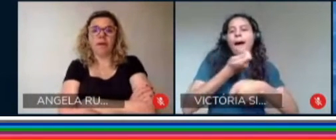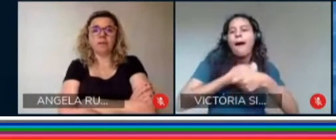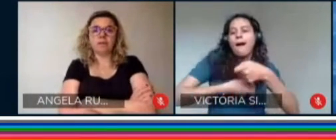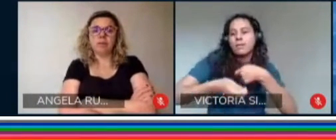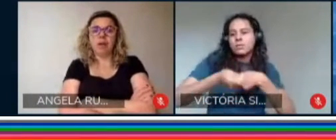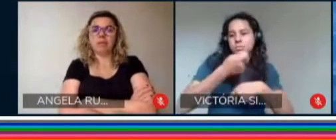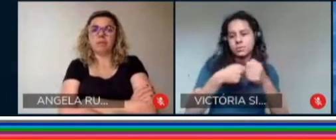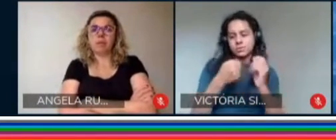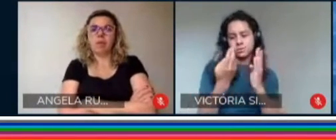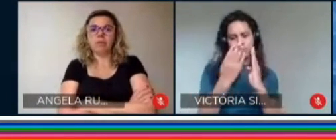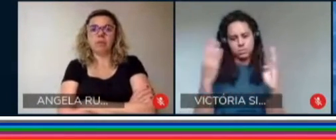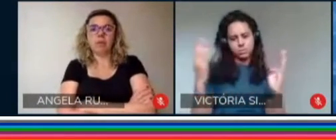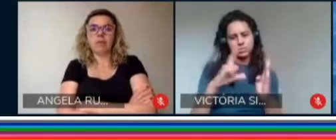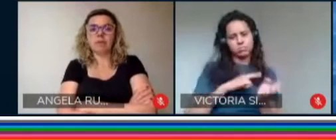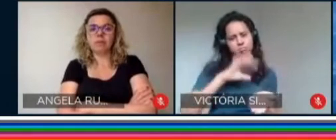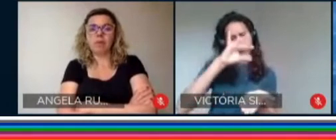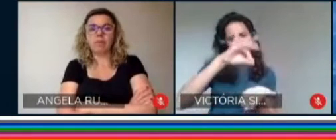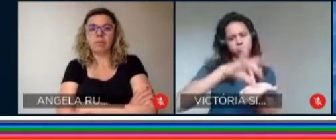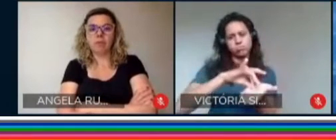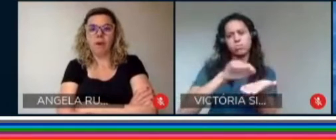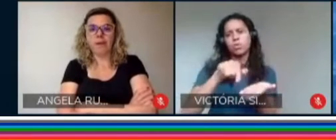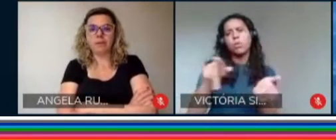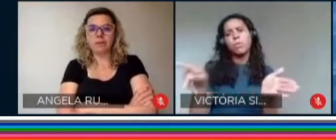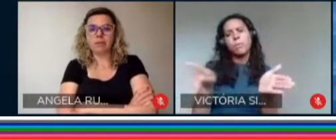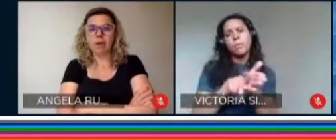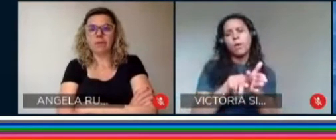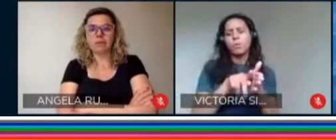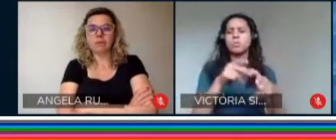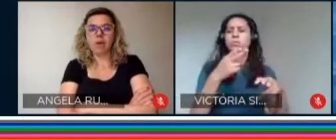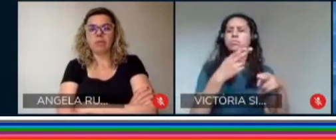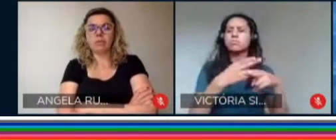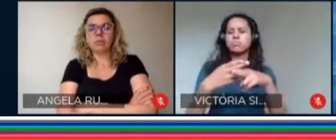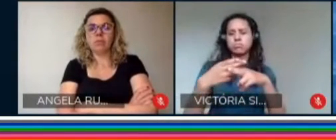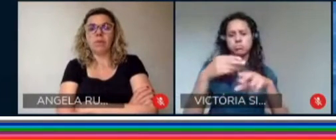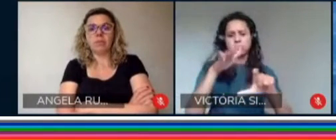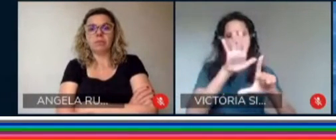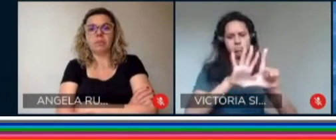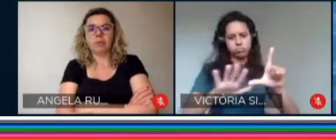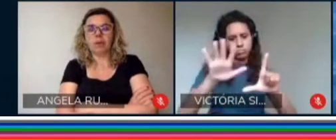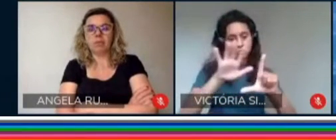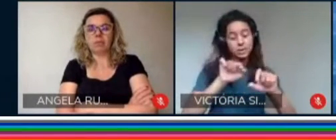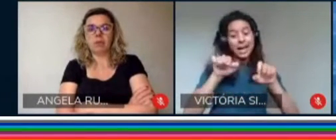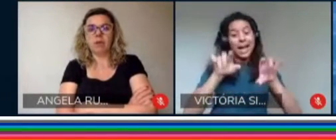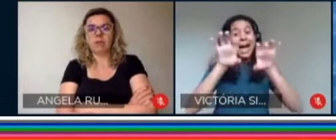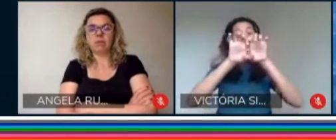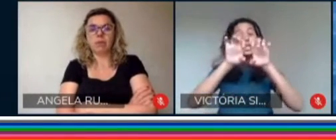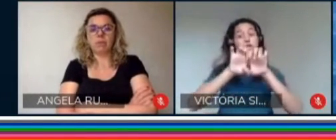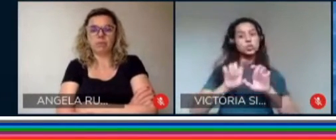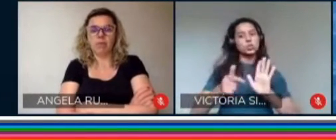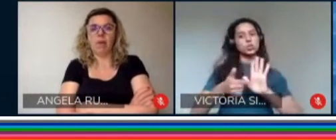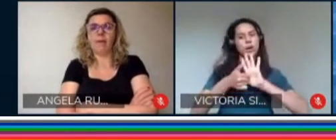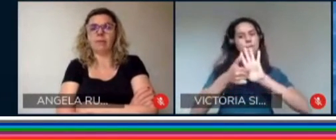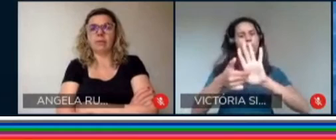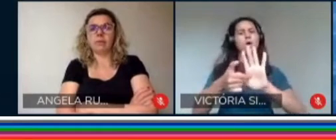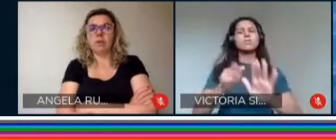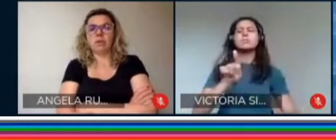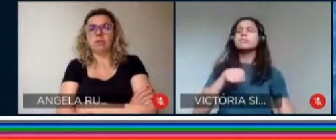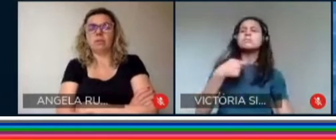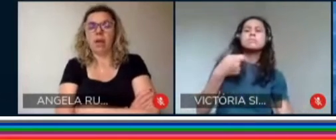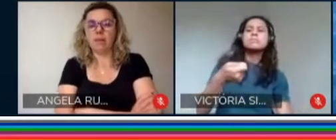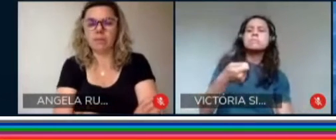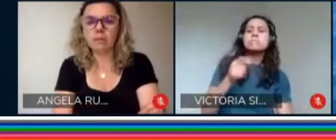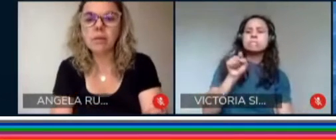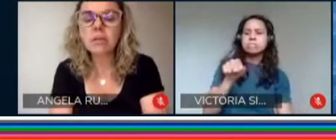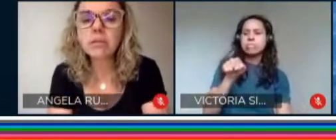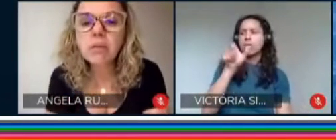no portal de periódicos, e a própria estrutura do artigo já traz, especificando quem são os autores, né? O que eles